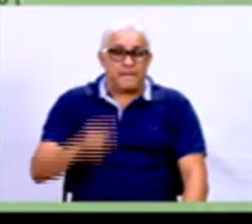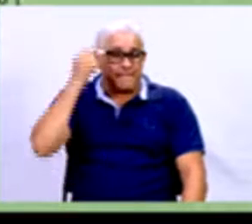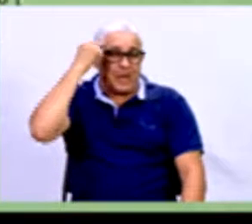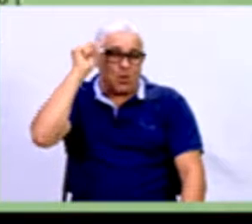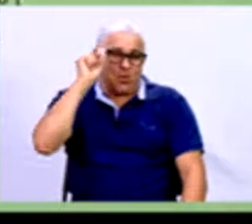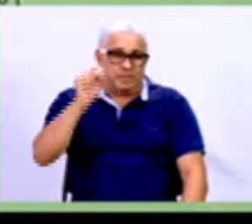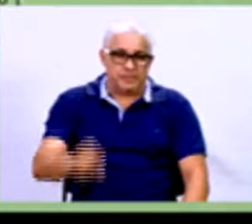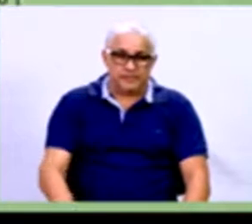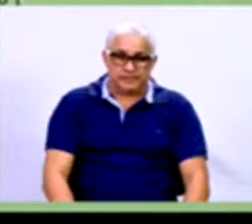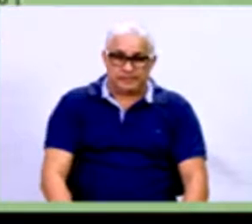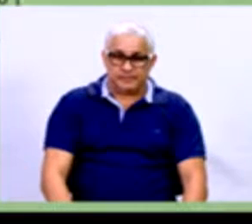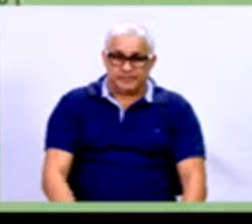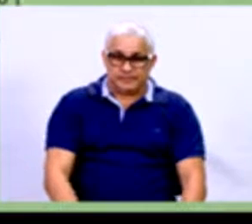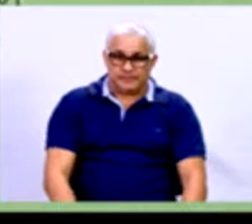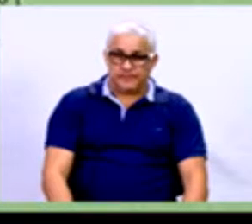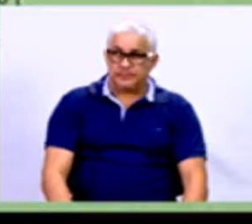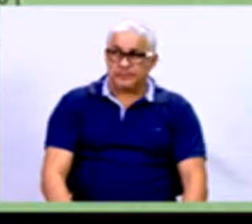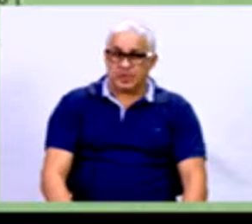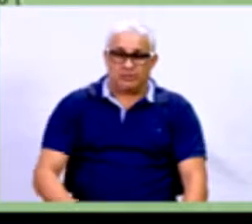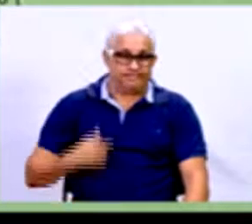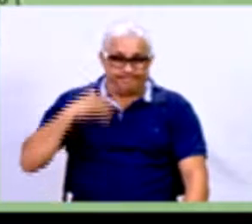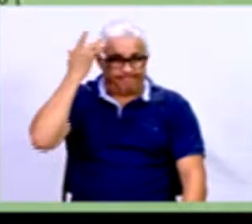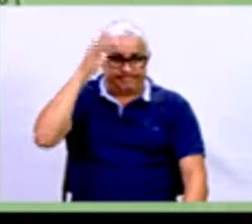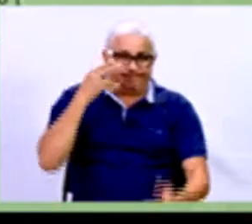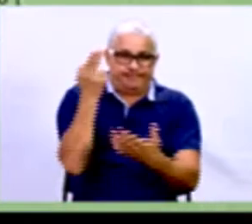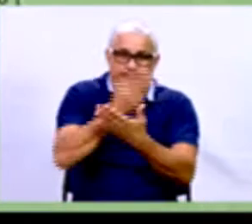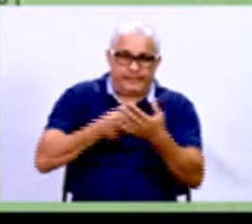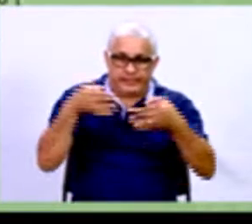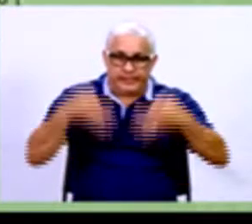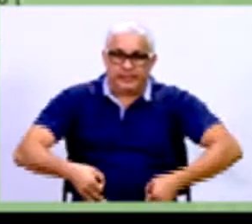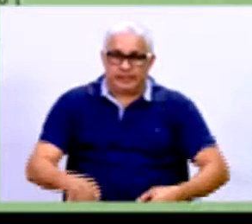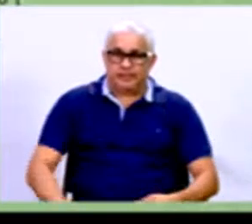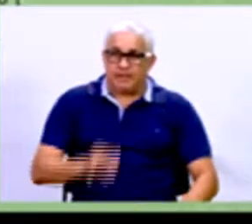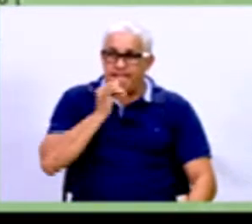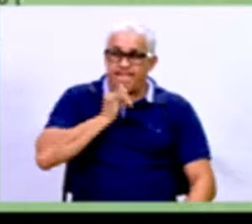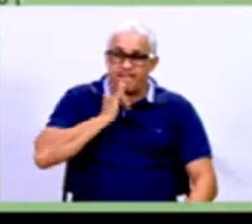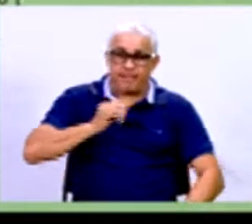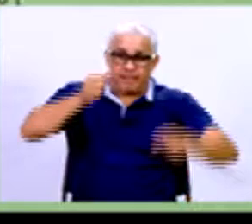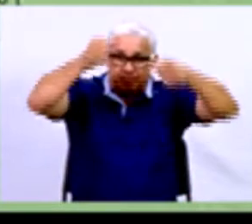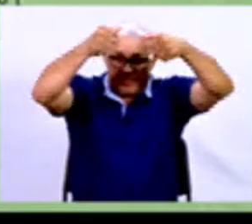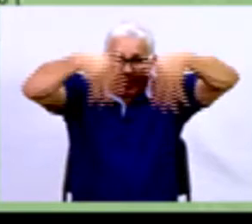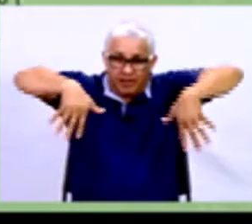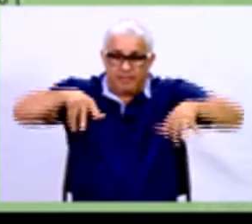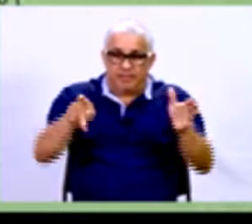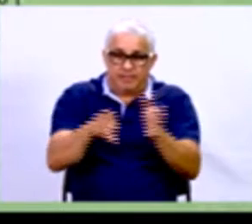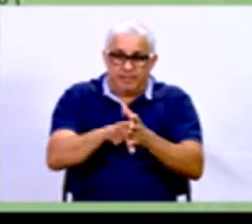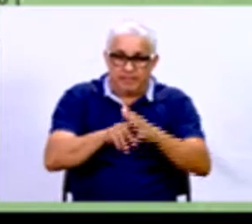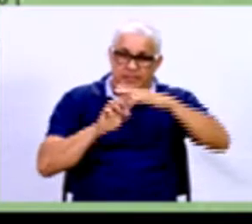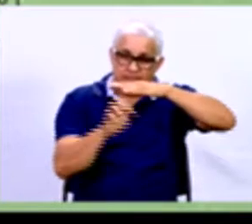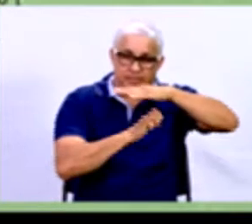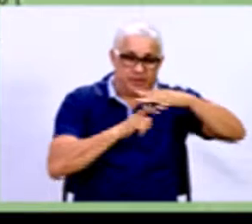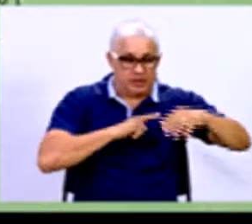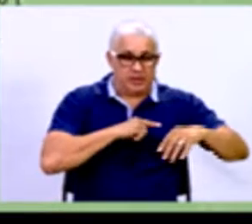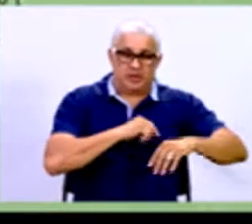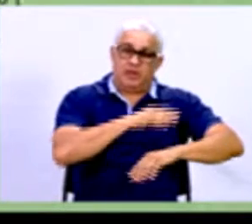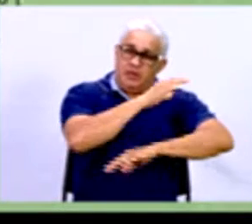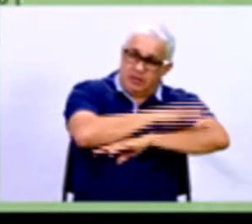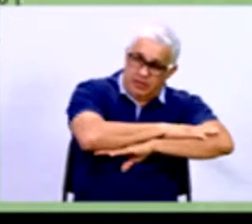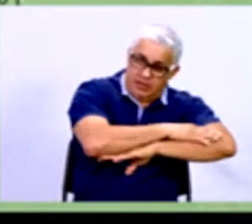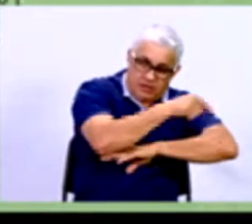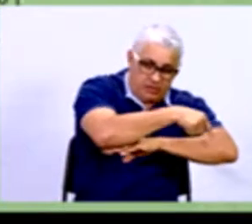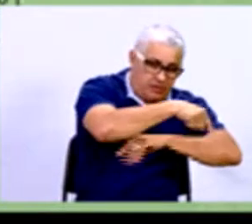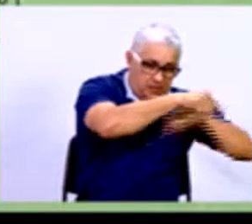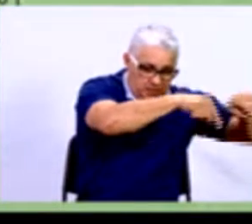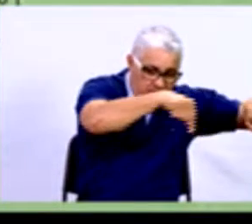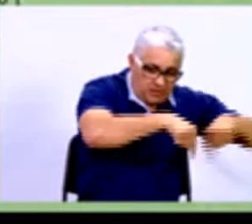reprovou no pré-escolar, não sei desenhar muito bem. Isso aqui é a planta baixa da nossa empresa, né? Então tem lá a recepção, tem a sala